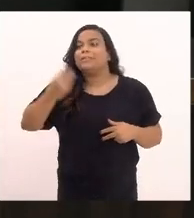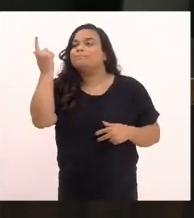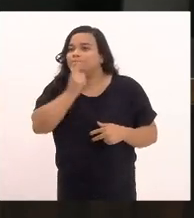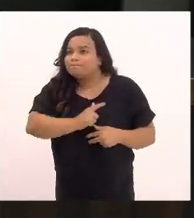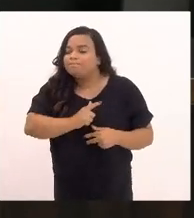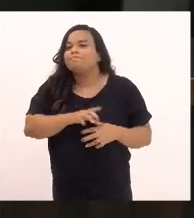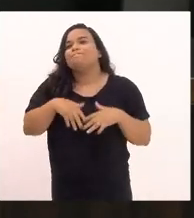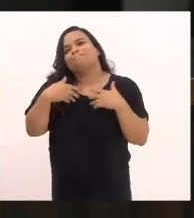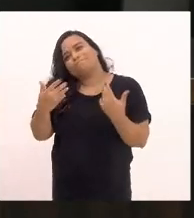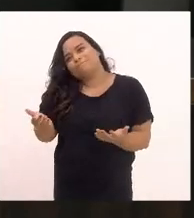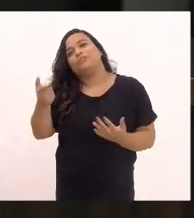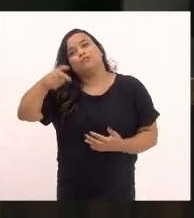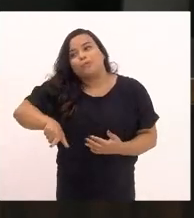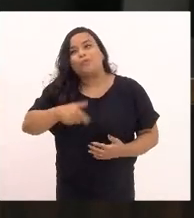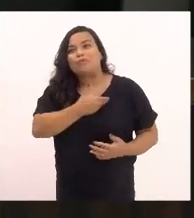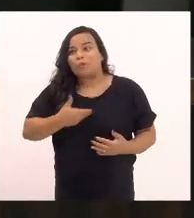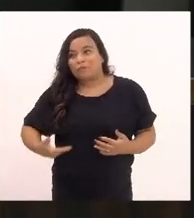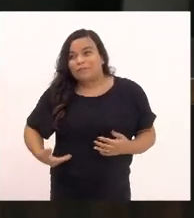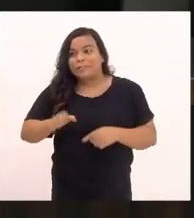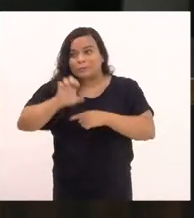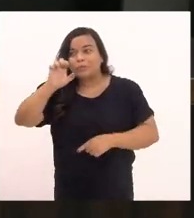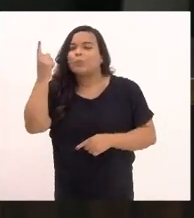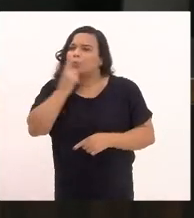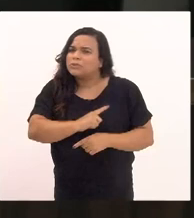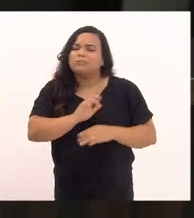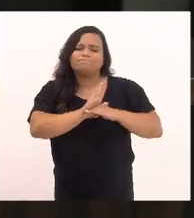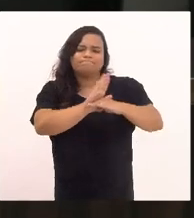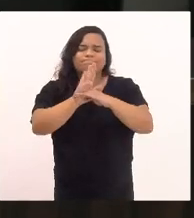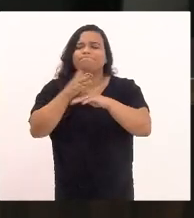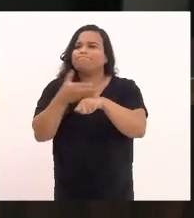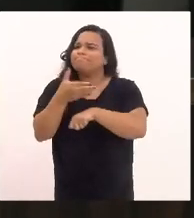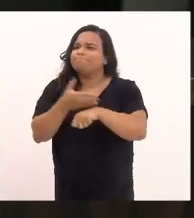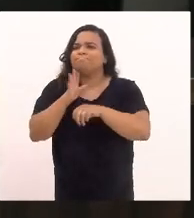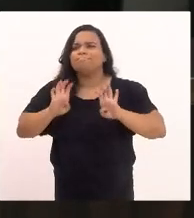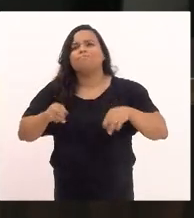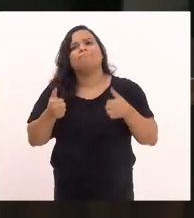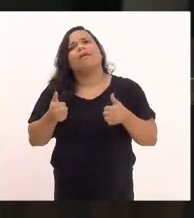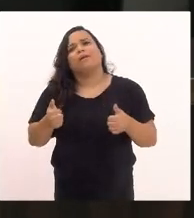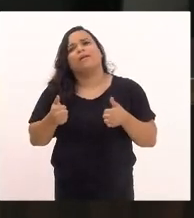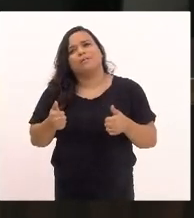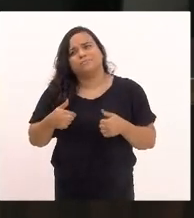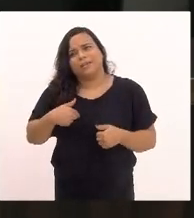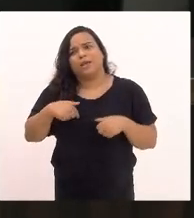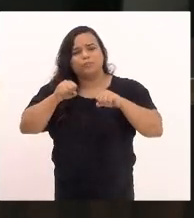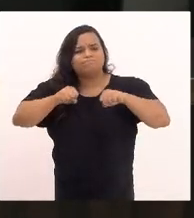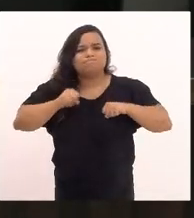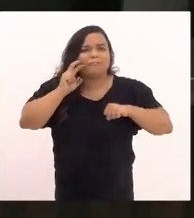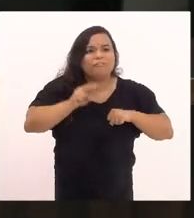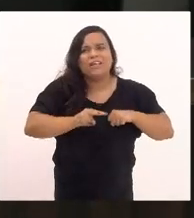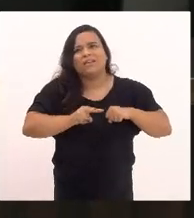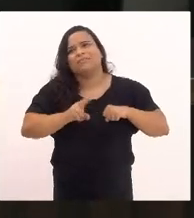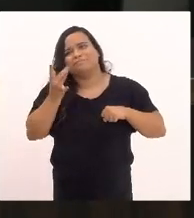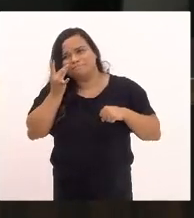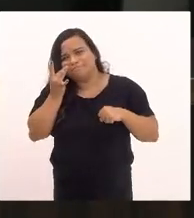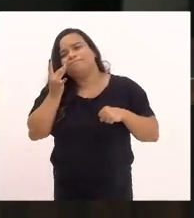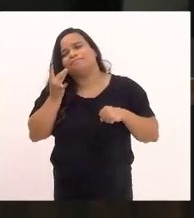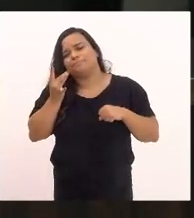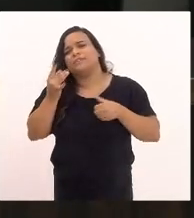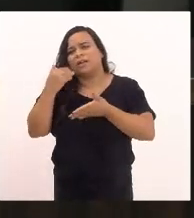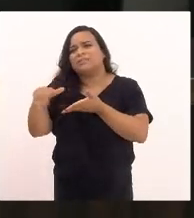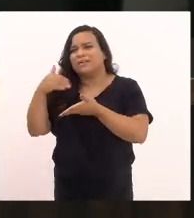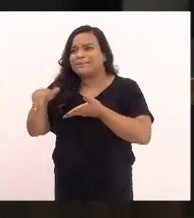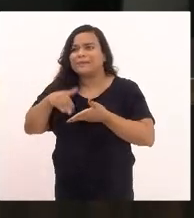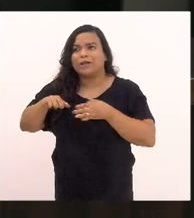uma participação significativa lá, posso dizer isso como testemunha, os secretários todos,